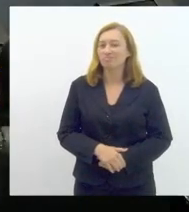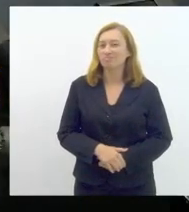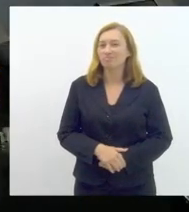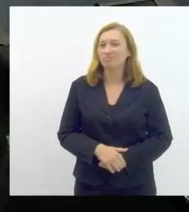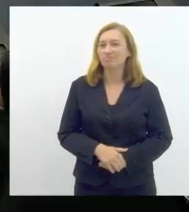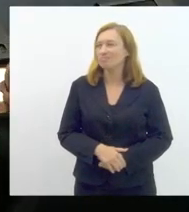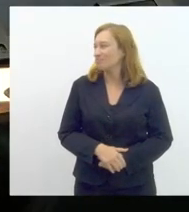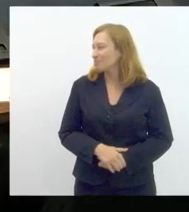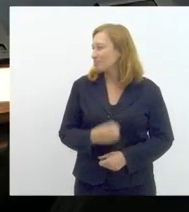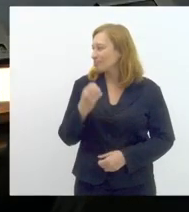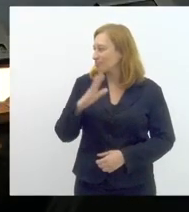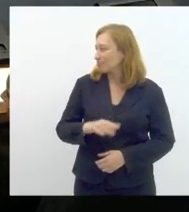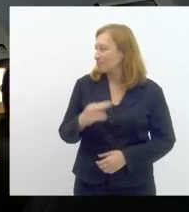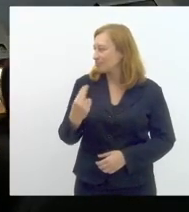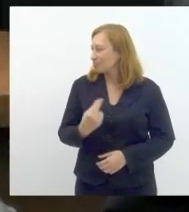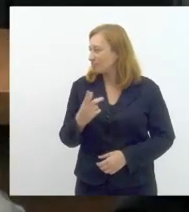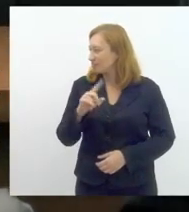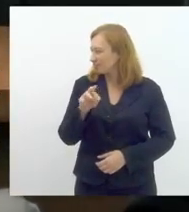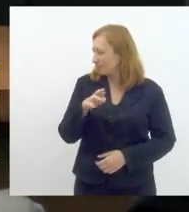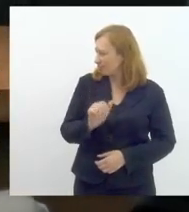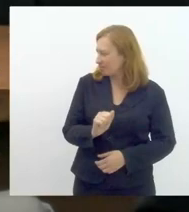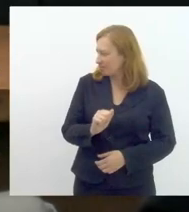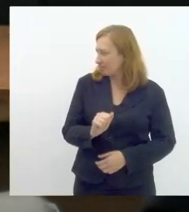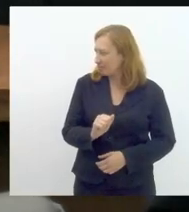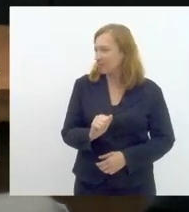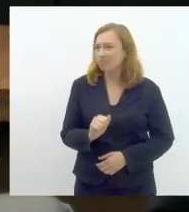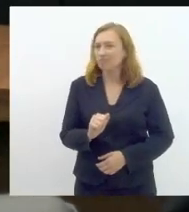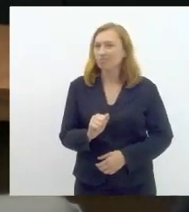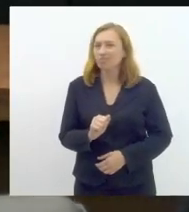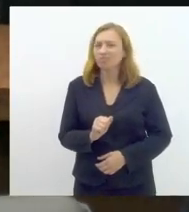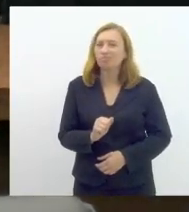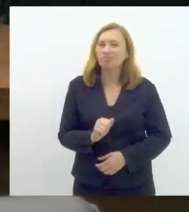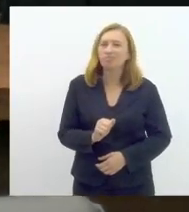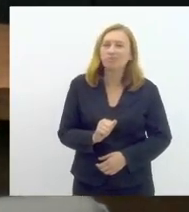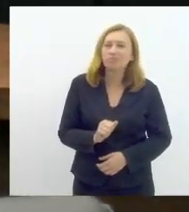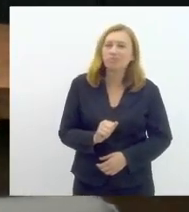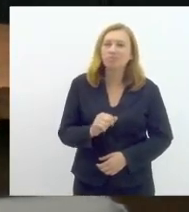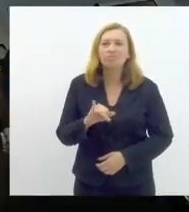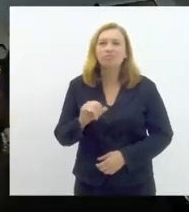Boa tarde, meu nome é Lara Rafaele e eu voto na Maria Inês de Tanguá.